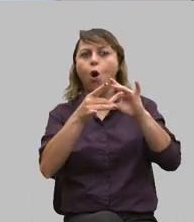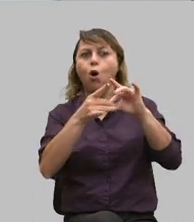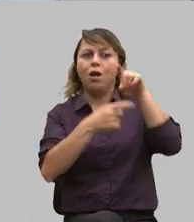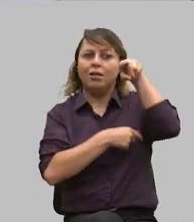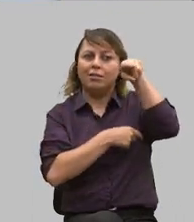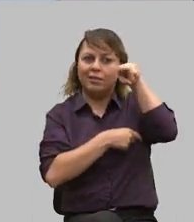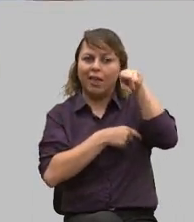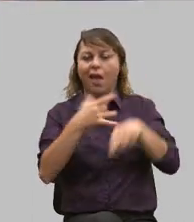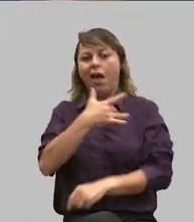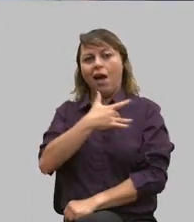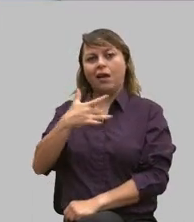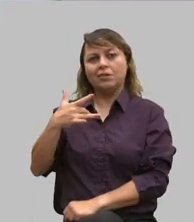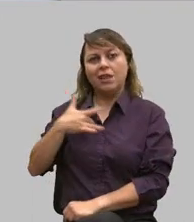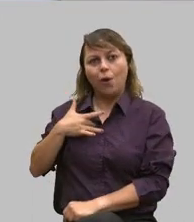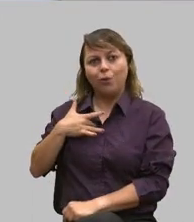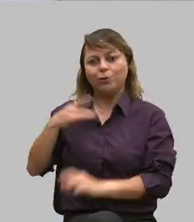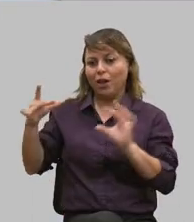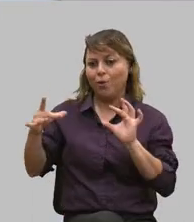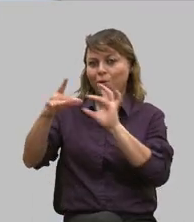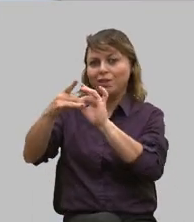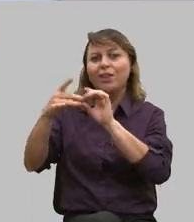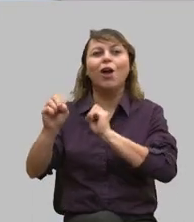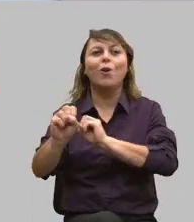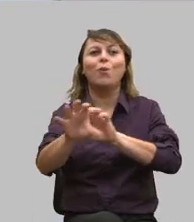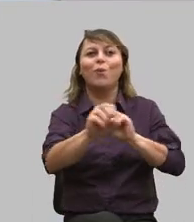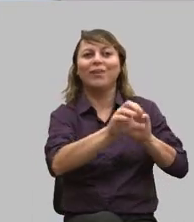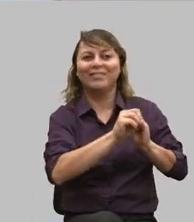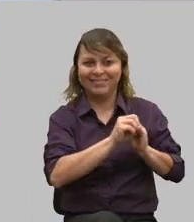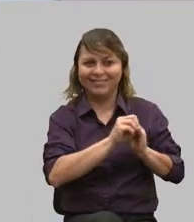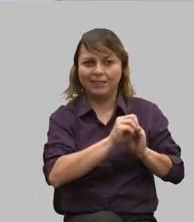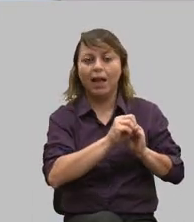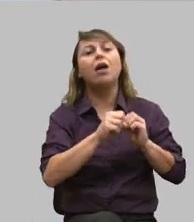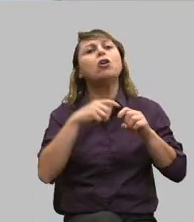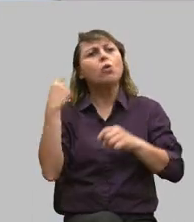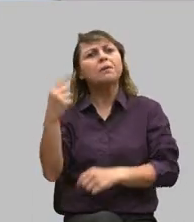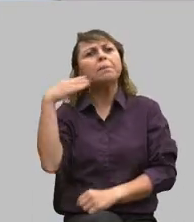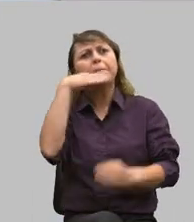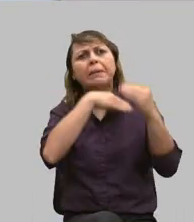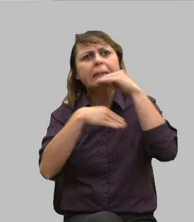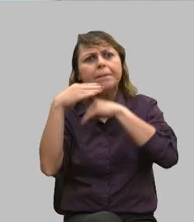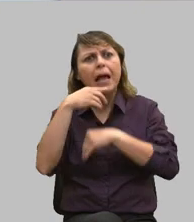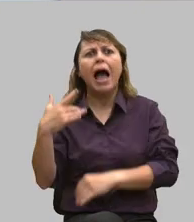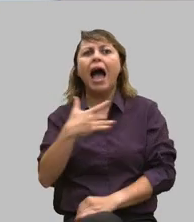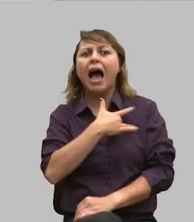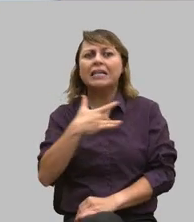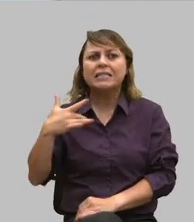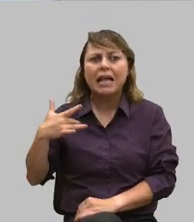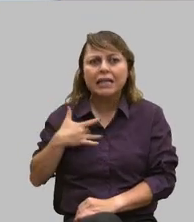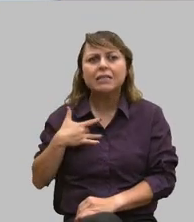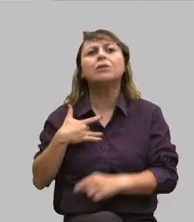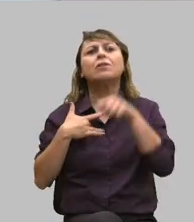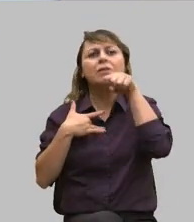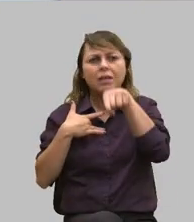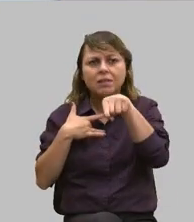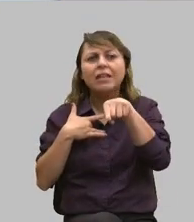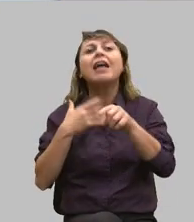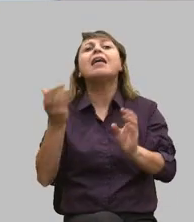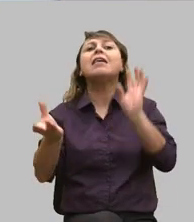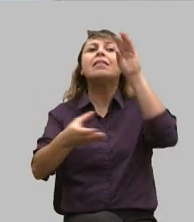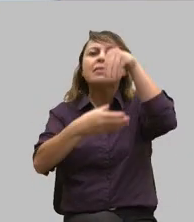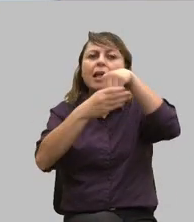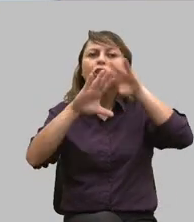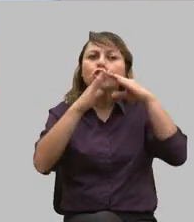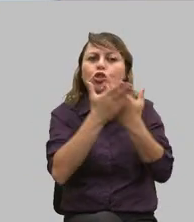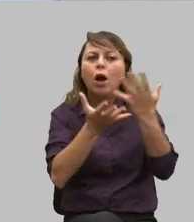saúde unida com a educação Nós estamos vendo a saúde indo para dentro das escolas